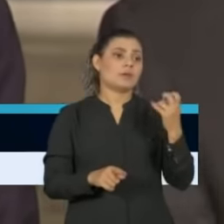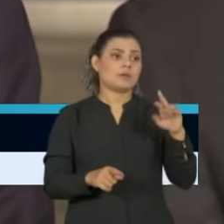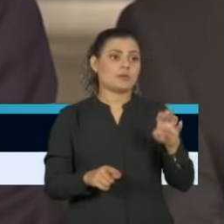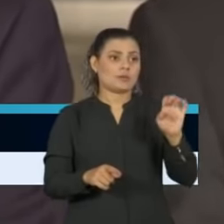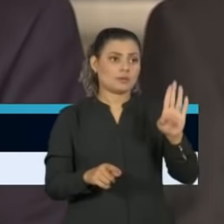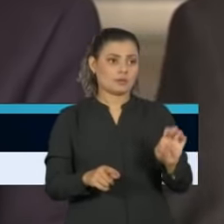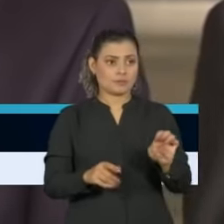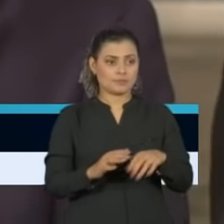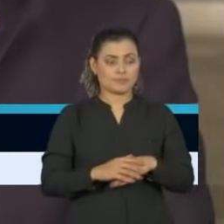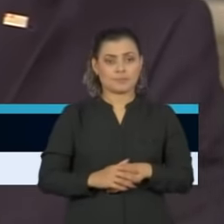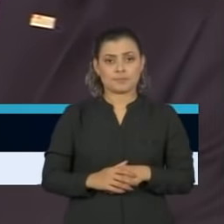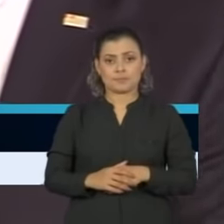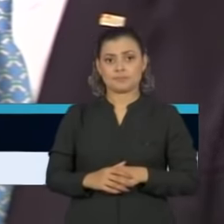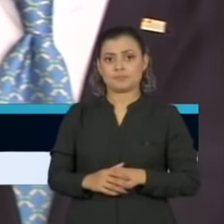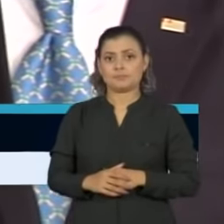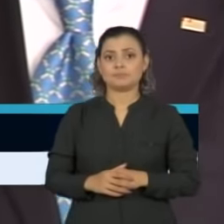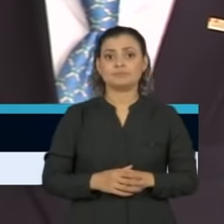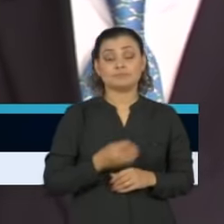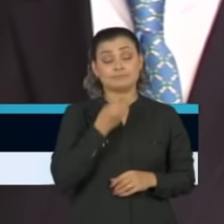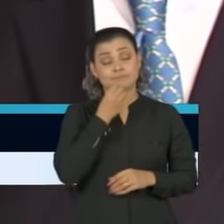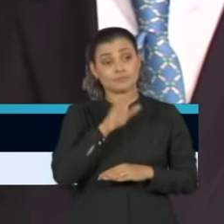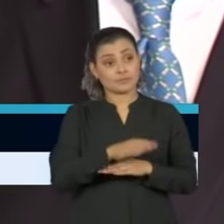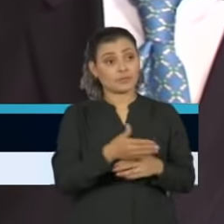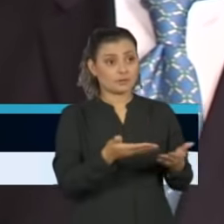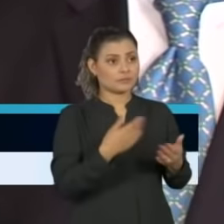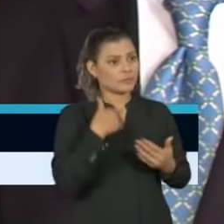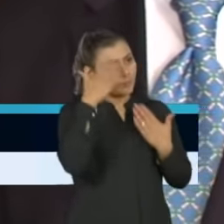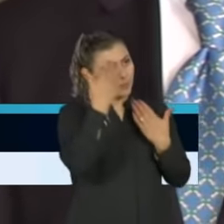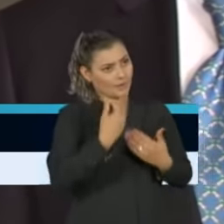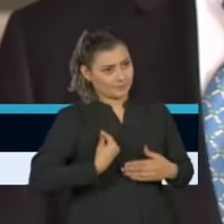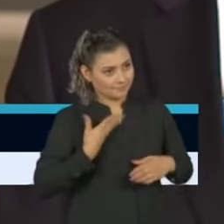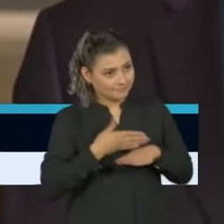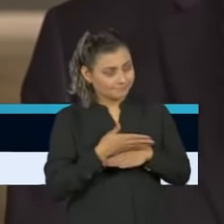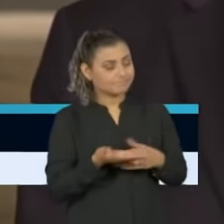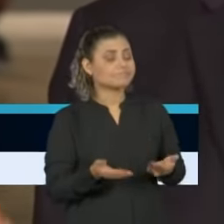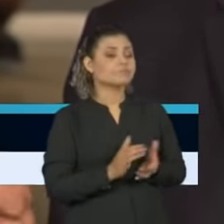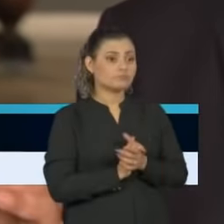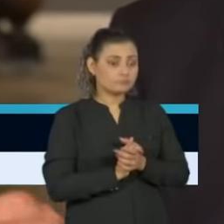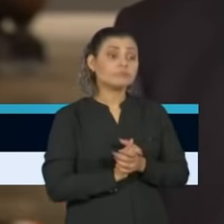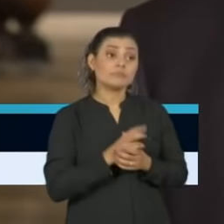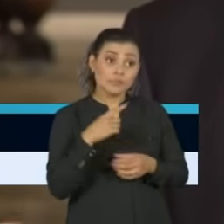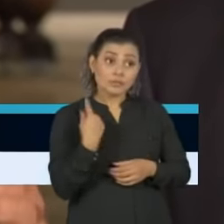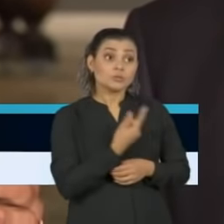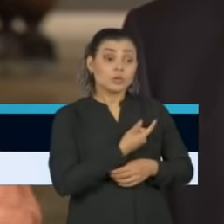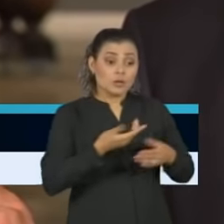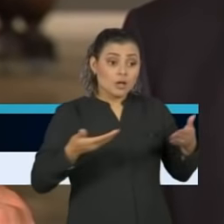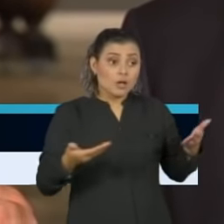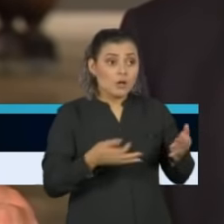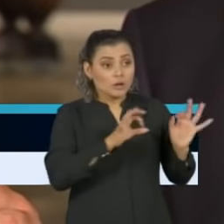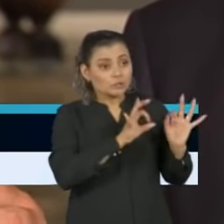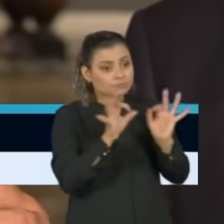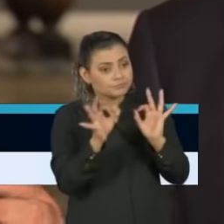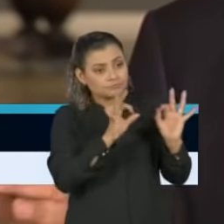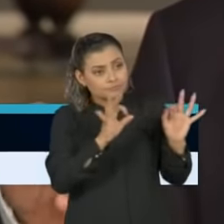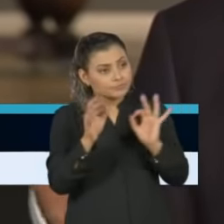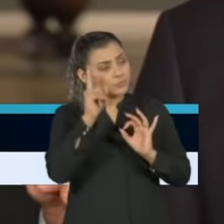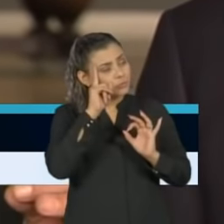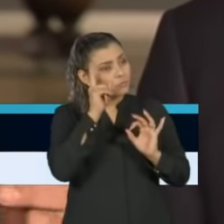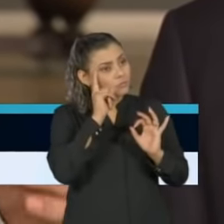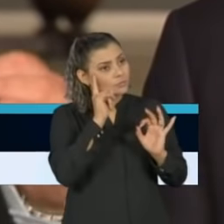Uipe. Felipe. Boa tarde, Felipe. Muito obrigado. Nós estamos diuturnamente observando